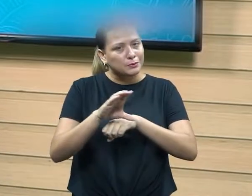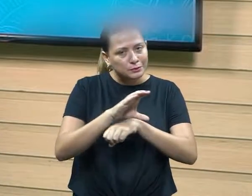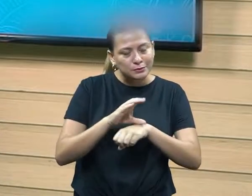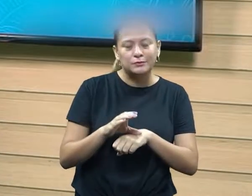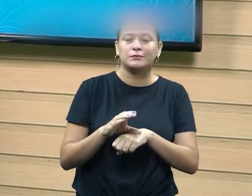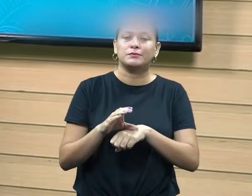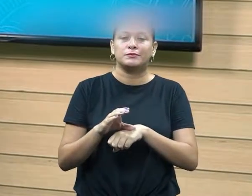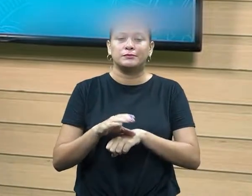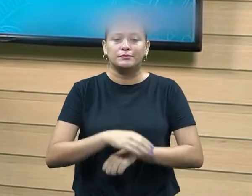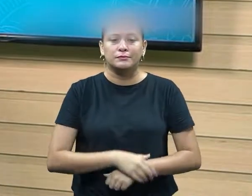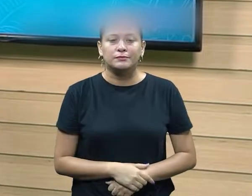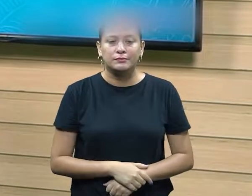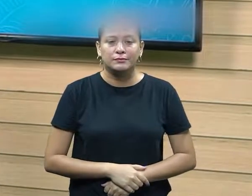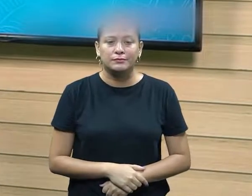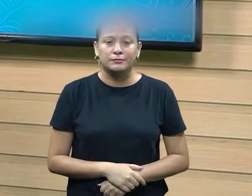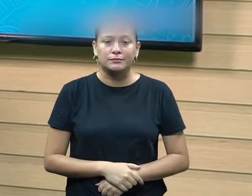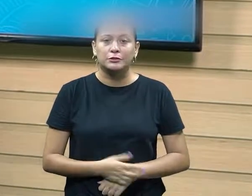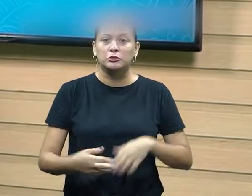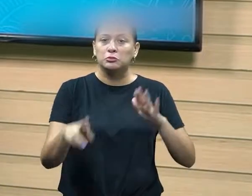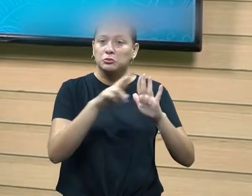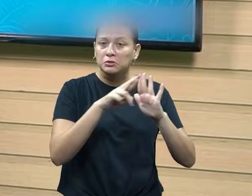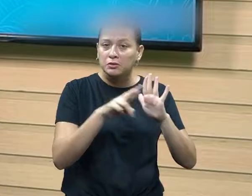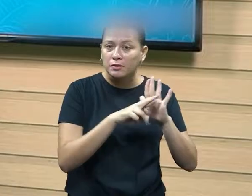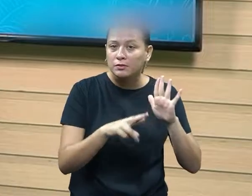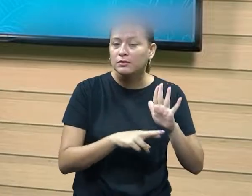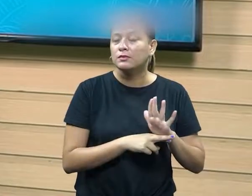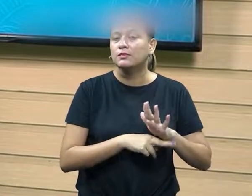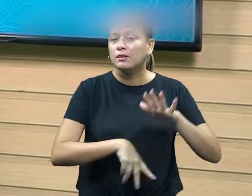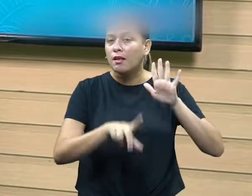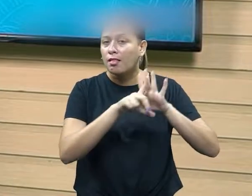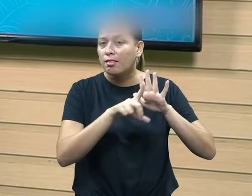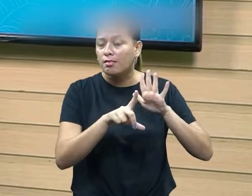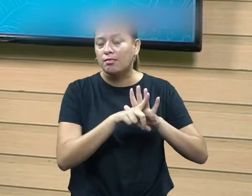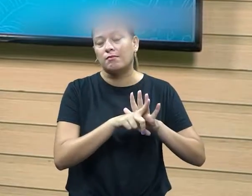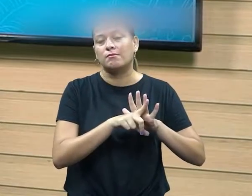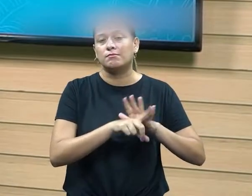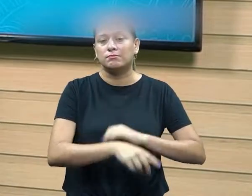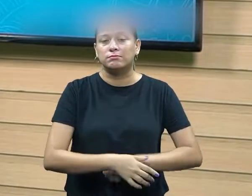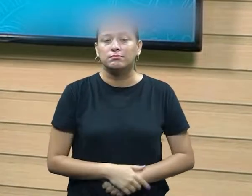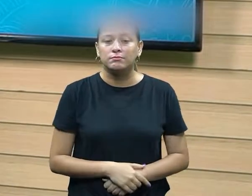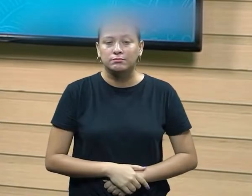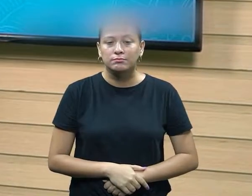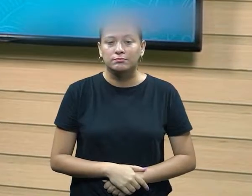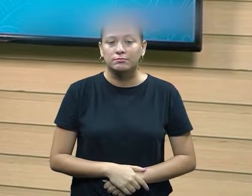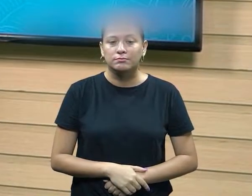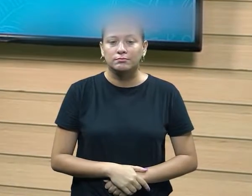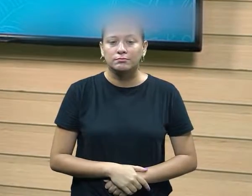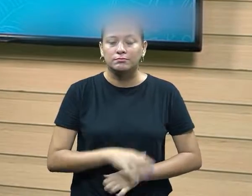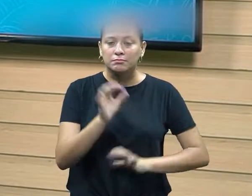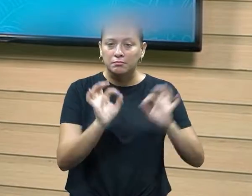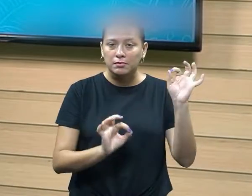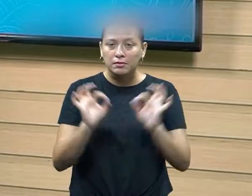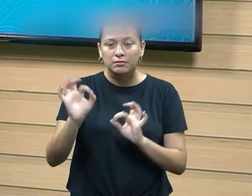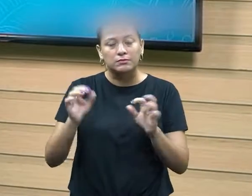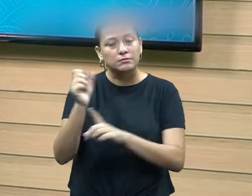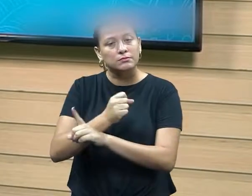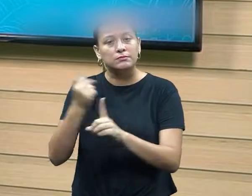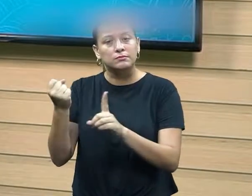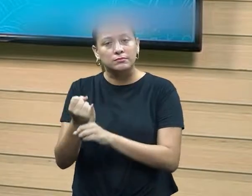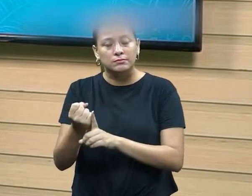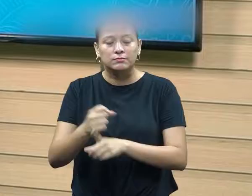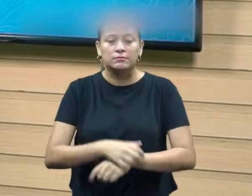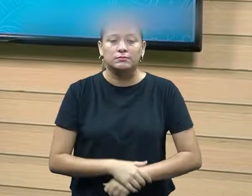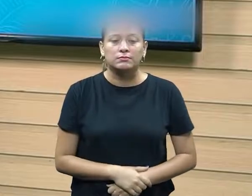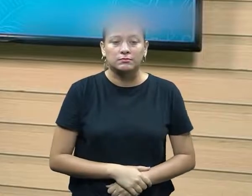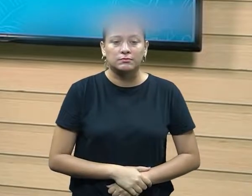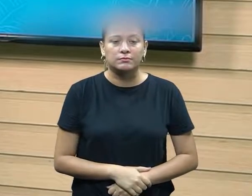Que estão as normas, né? Que vem, vamos dizer, que vem reger a nossa sociedade, né? Então tá aí, a gente pensa que não, mas